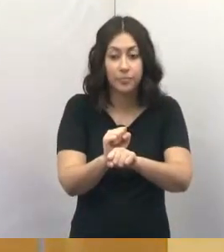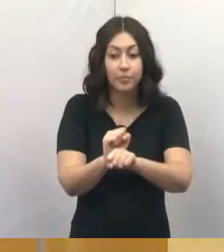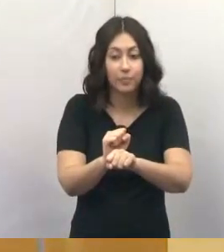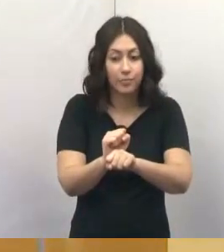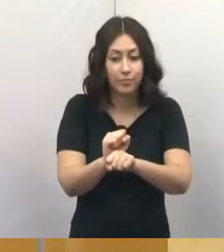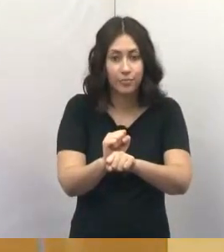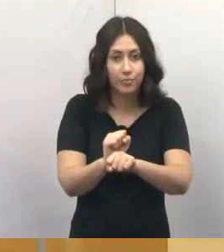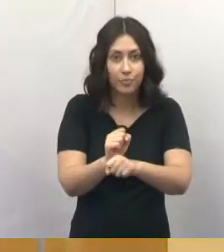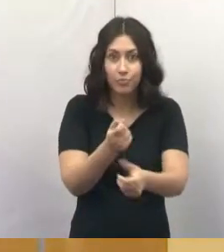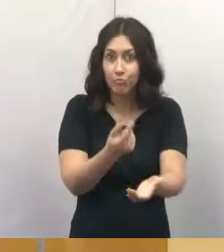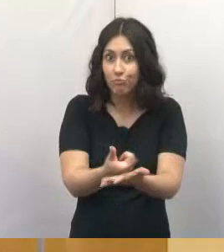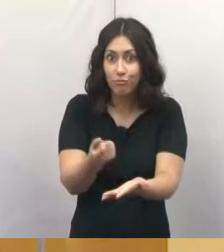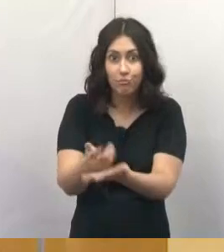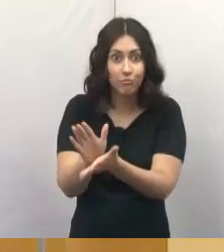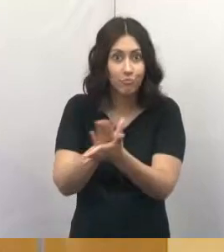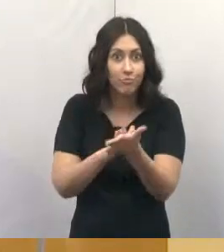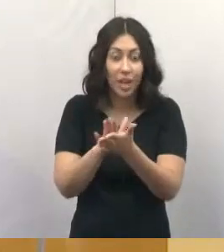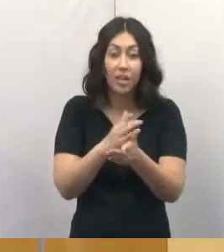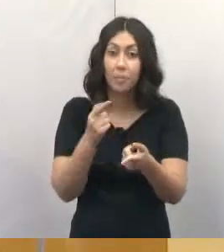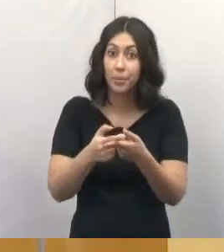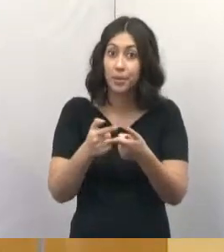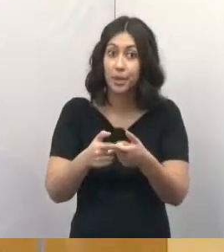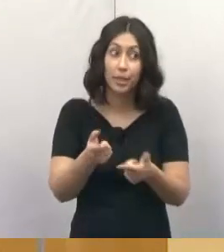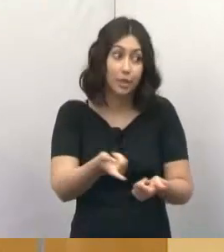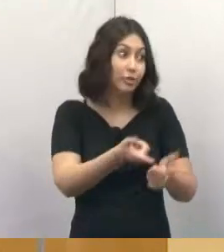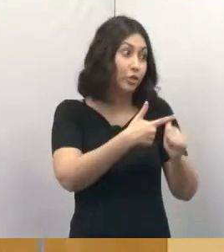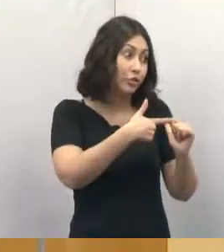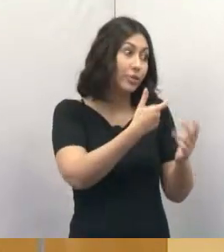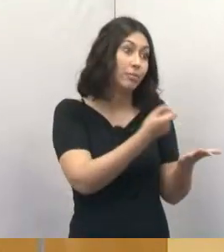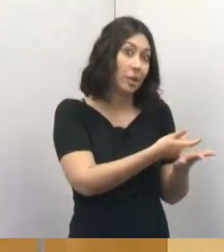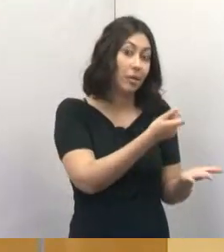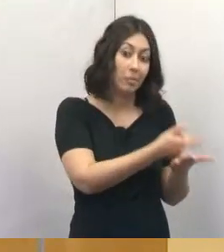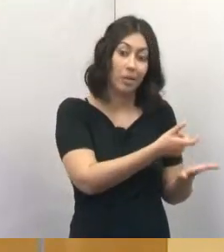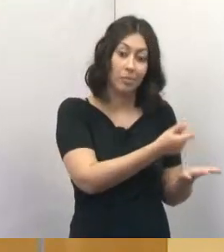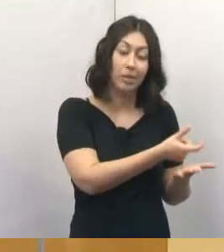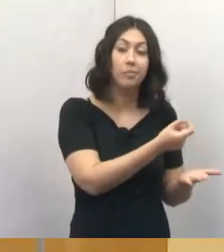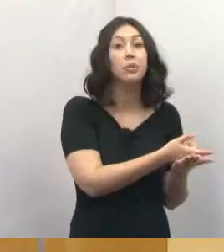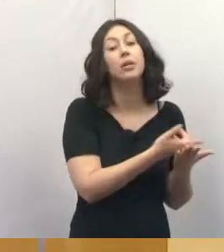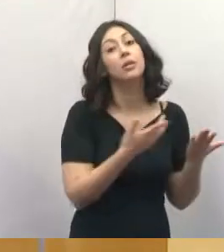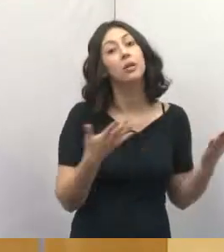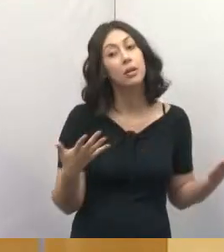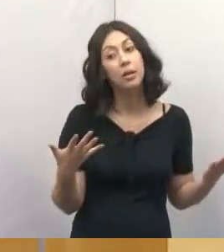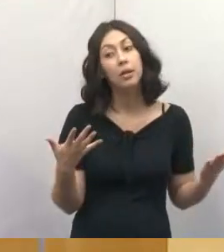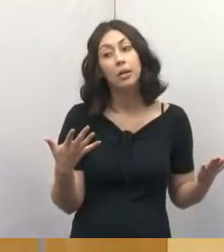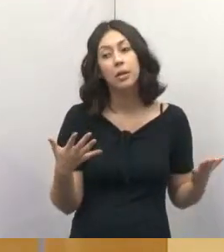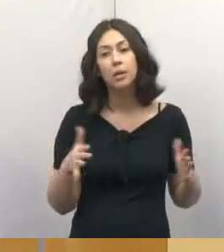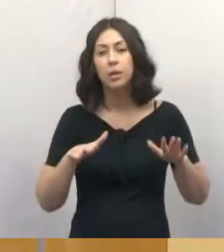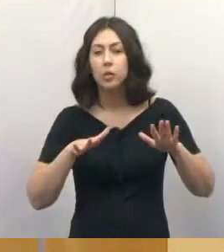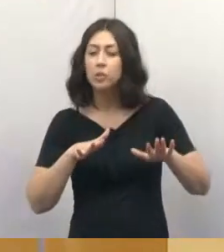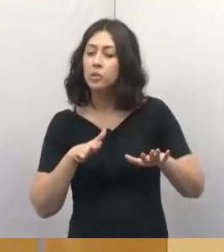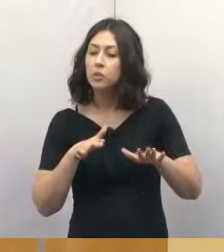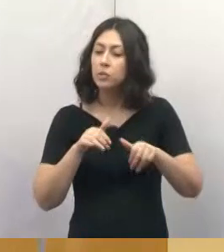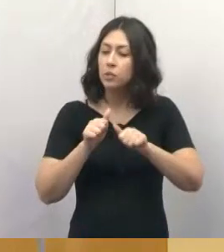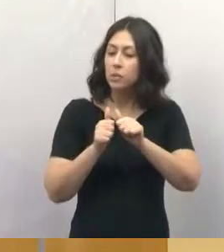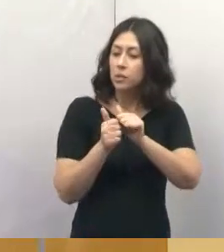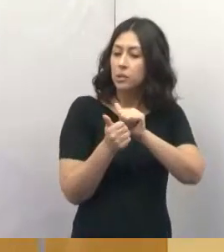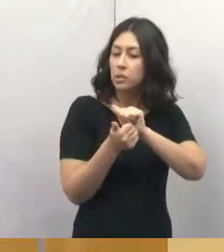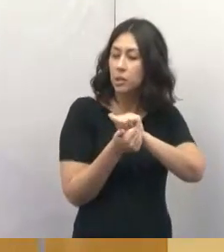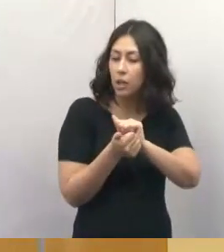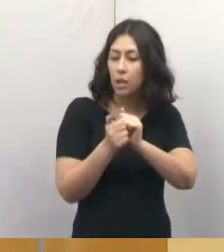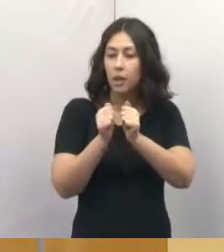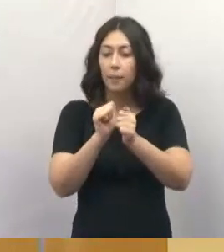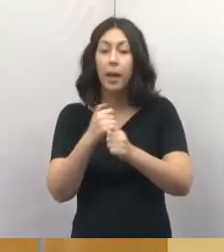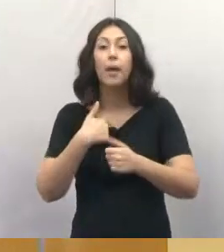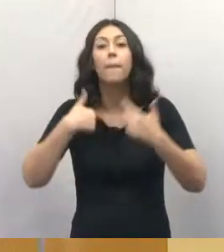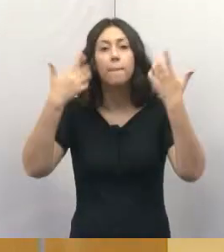um ano parado, sem fazer absolutamente nada para pagar a dívida. Como que as coisas iam acontecer? E com muita habilidade naquela época, dou